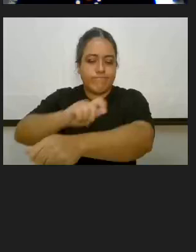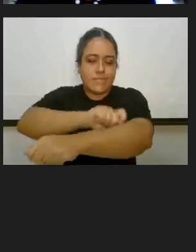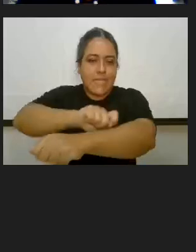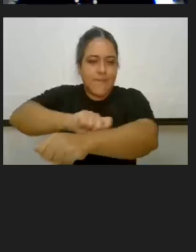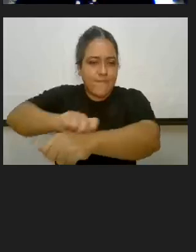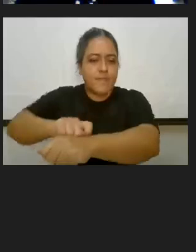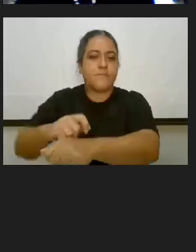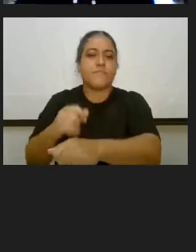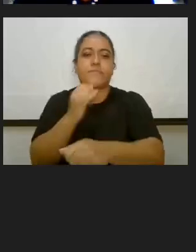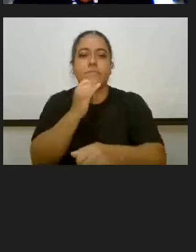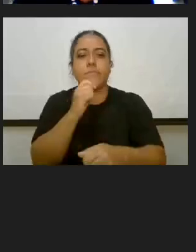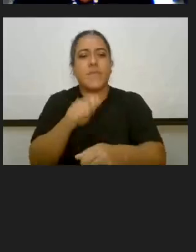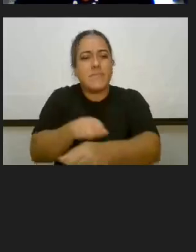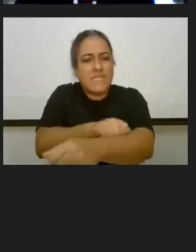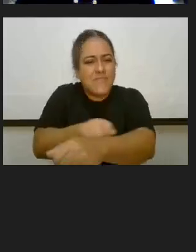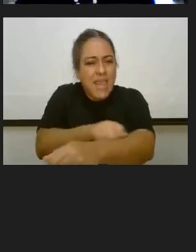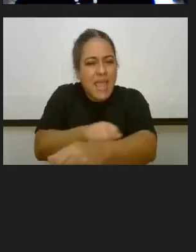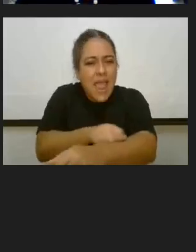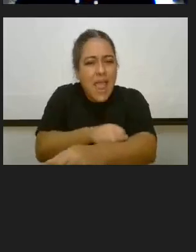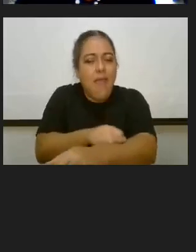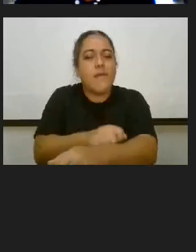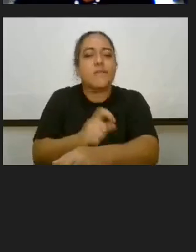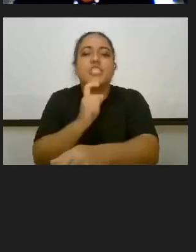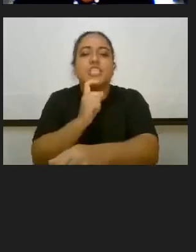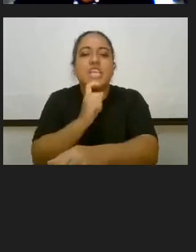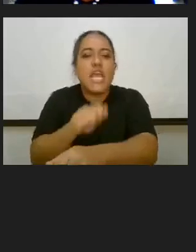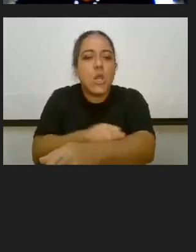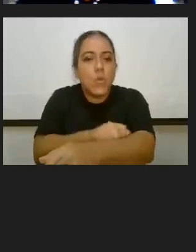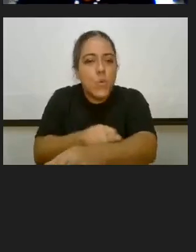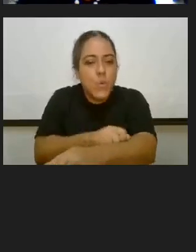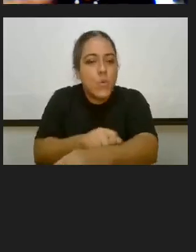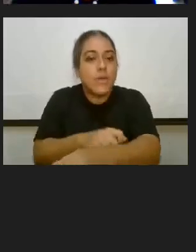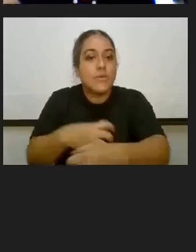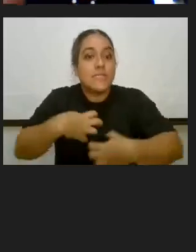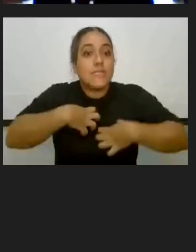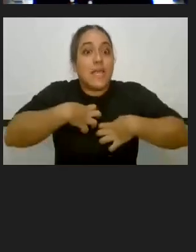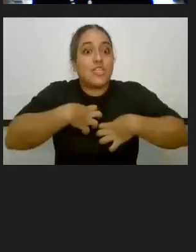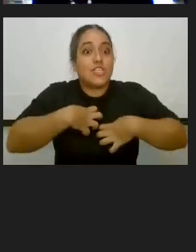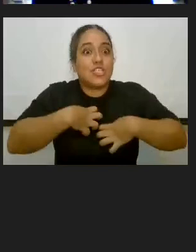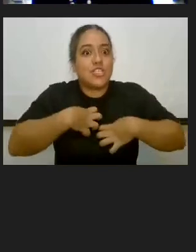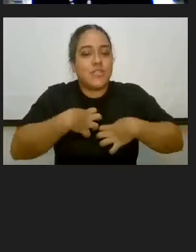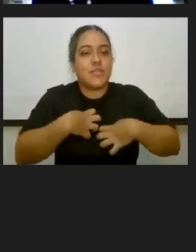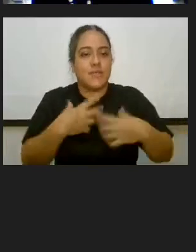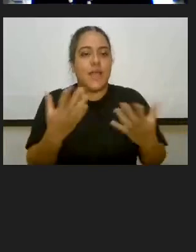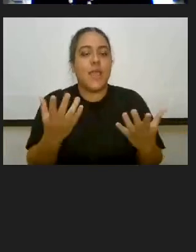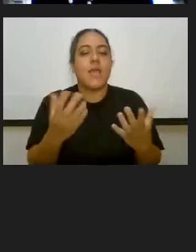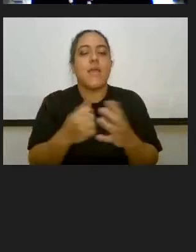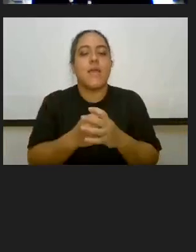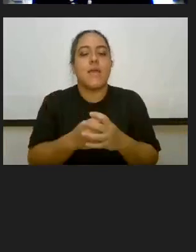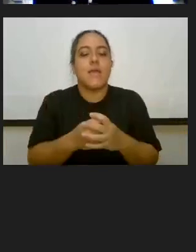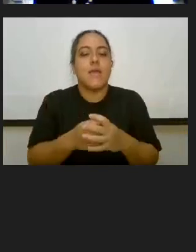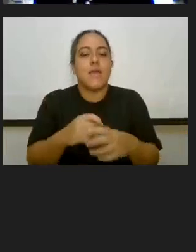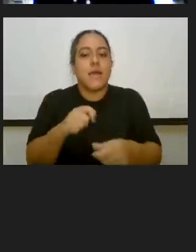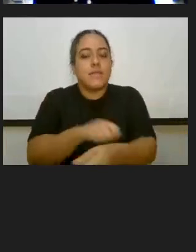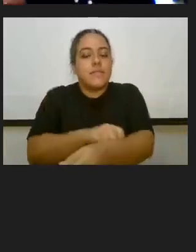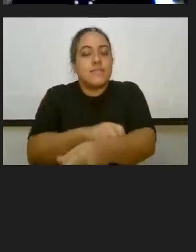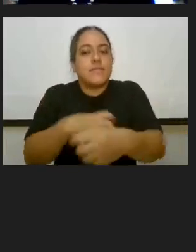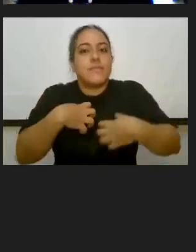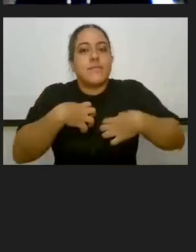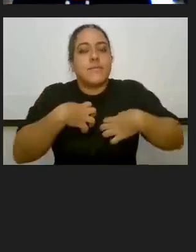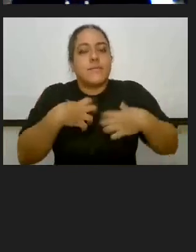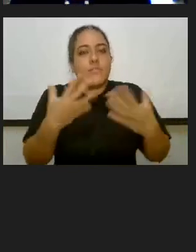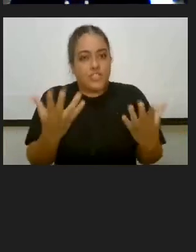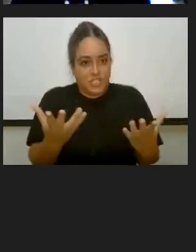esfregar, passar cubo de gelo, não são sensações que, por princípio, são agradáveis. Aí